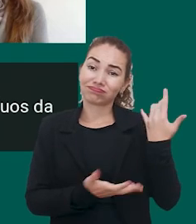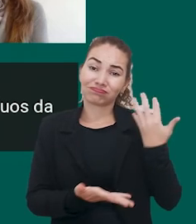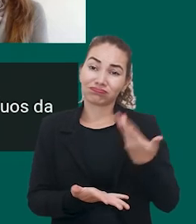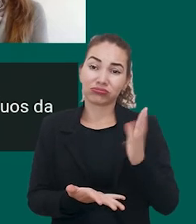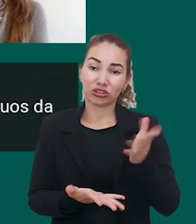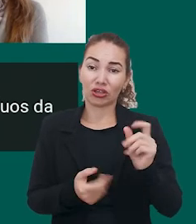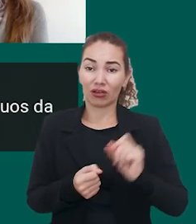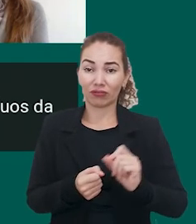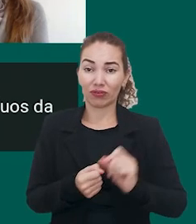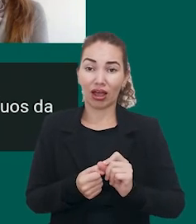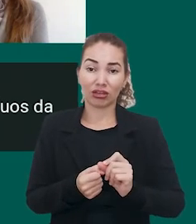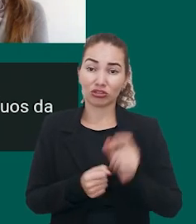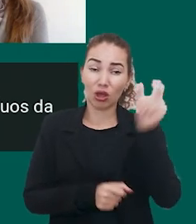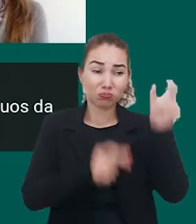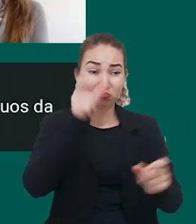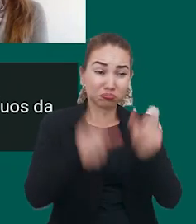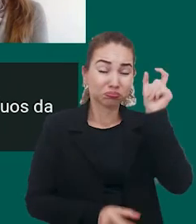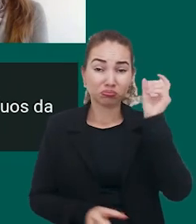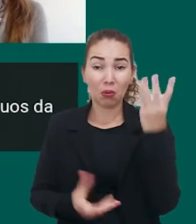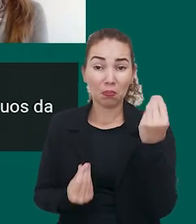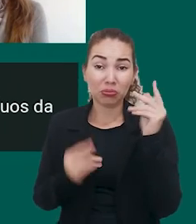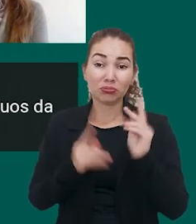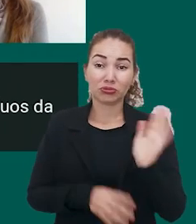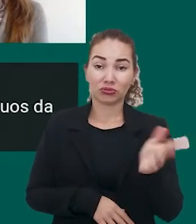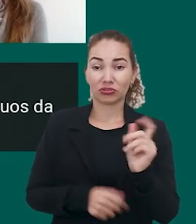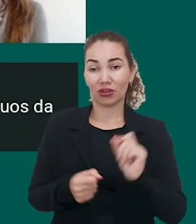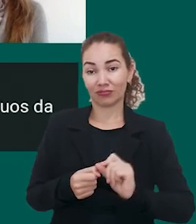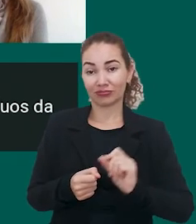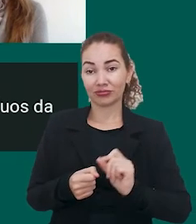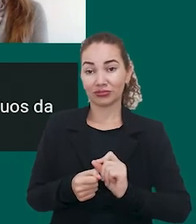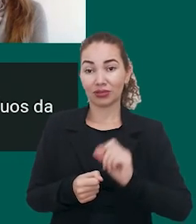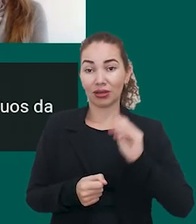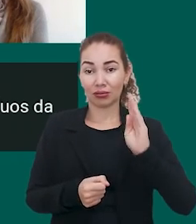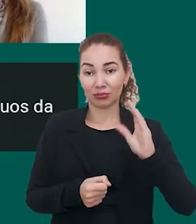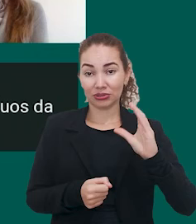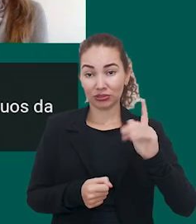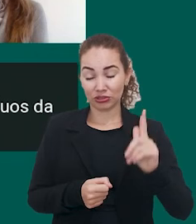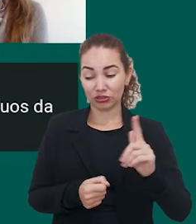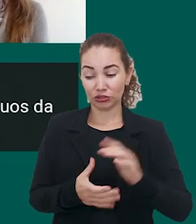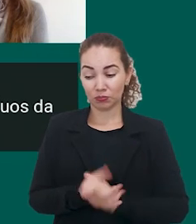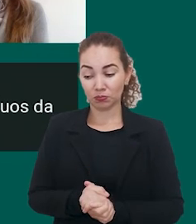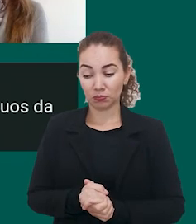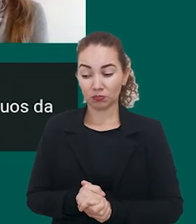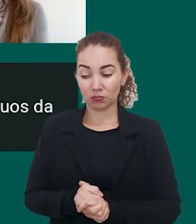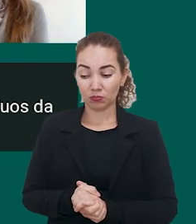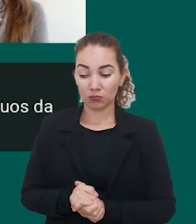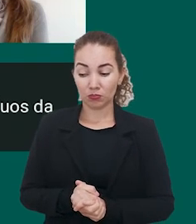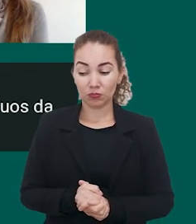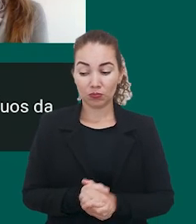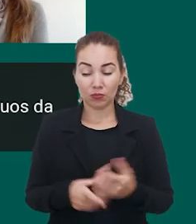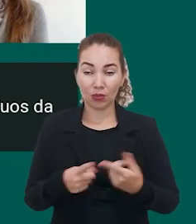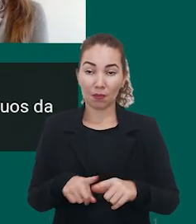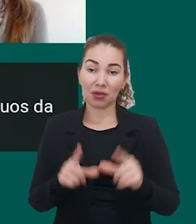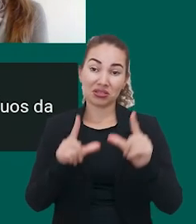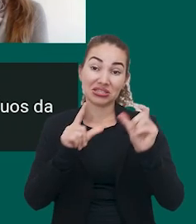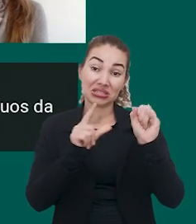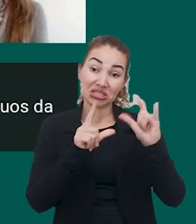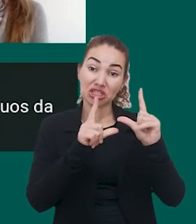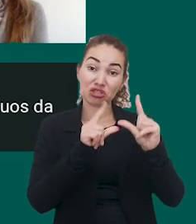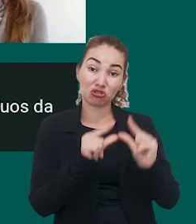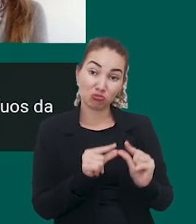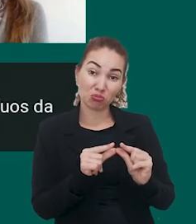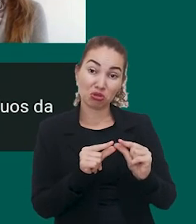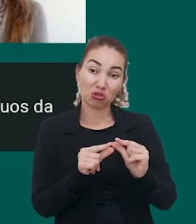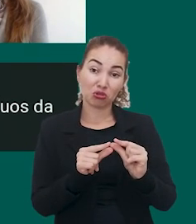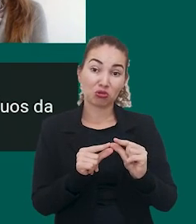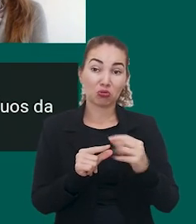checar aquela marquinha no braço é vacina de BCG, né? Agora, se isso vai diminuir a sua chance de pegar Covid gravemente, a